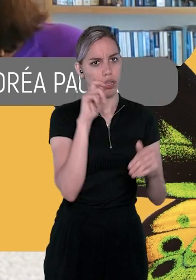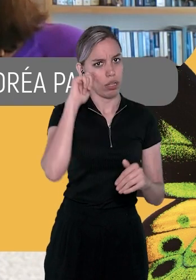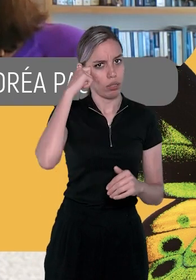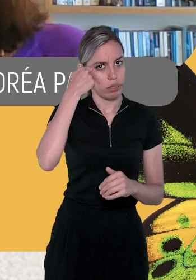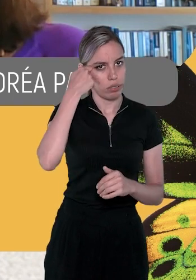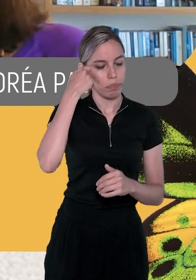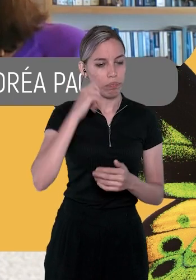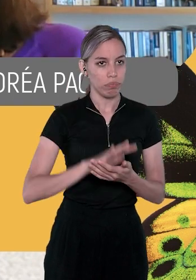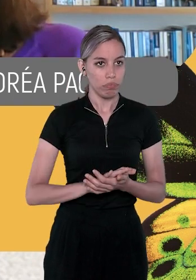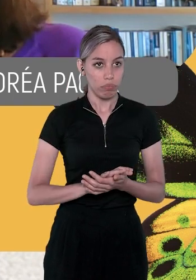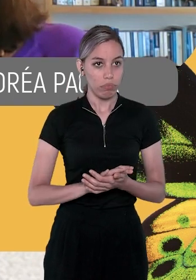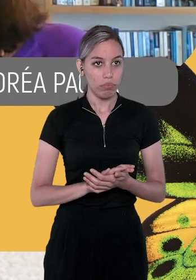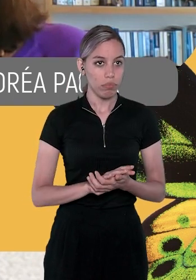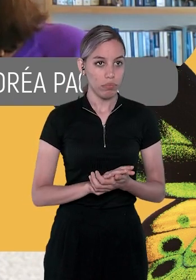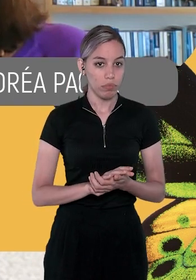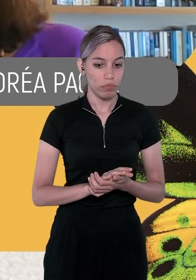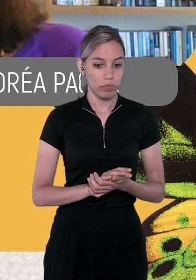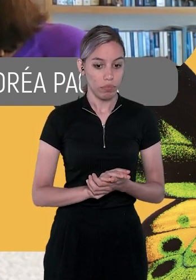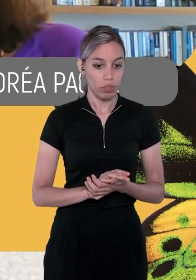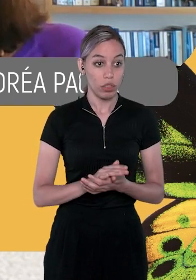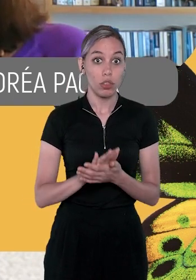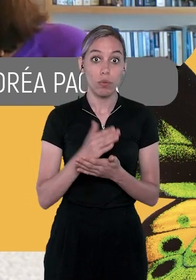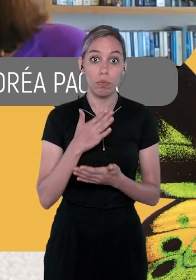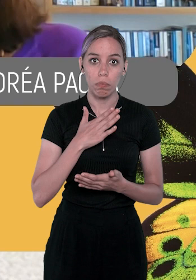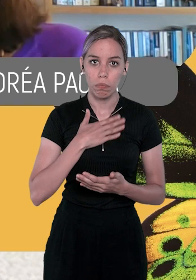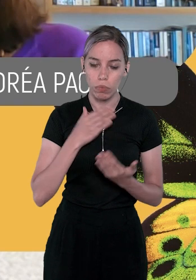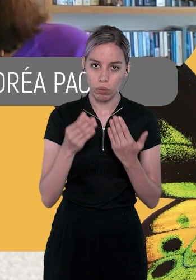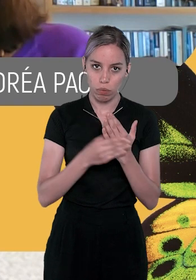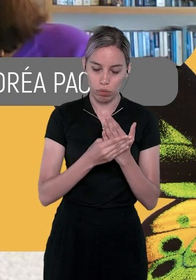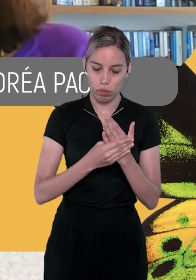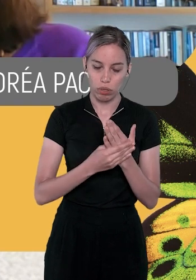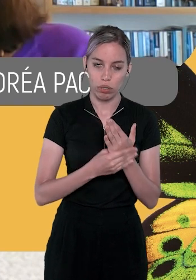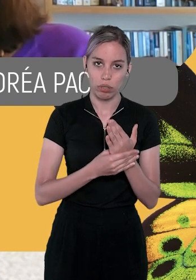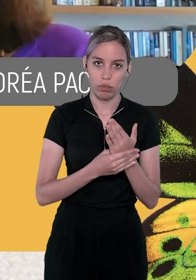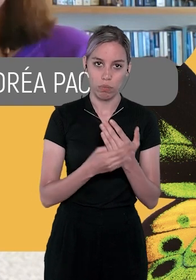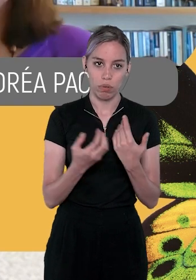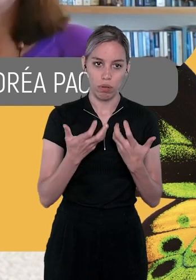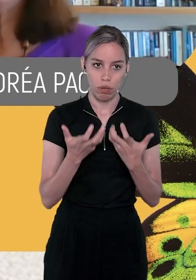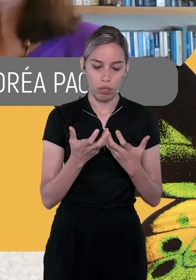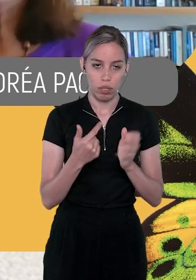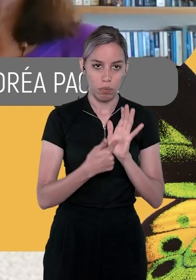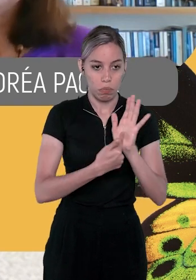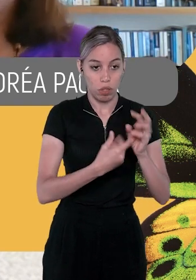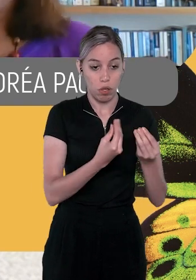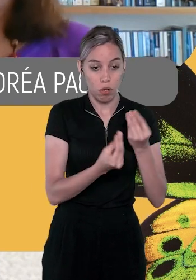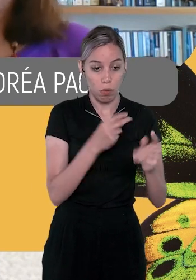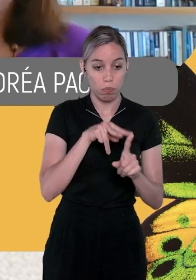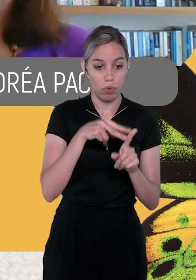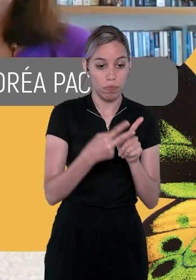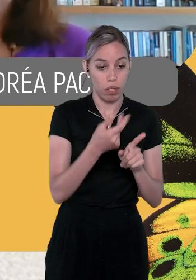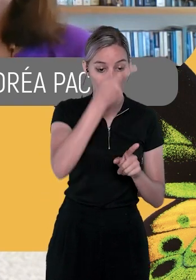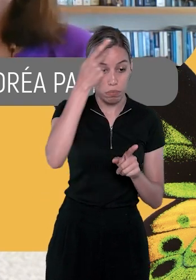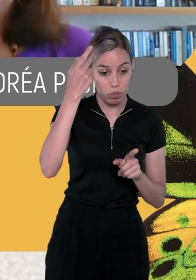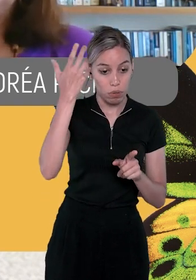romance como que o mundo branco, e sobretudo do homem branco, vê o mundo dos negros, né? Então, ali é